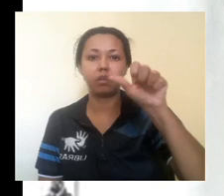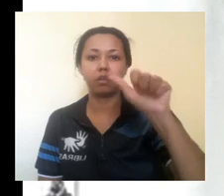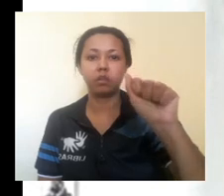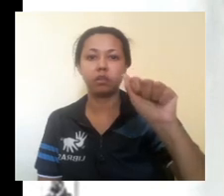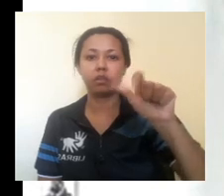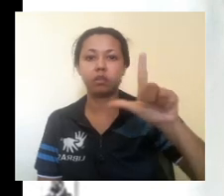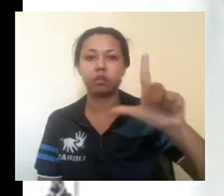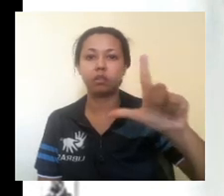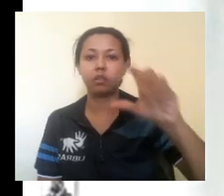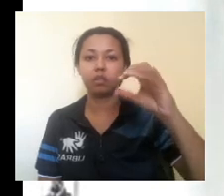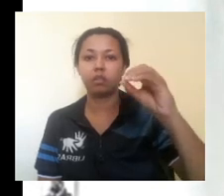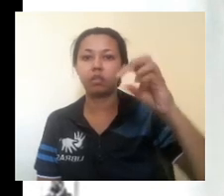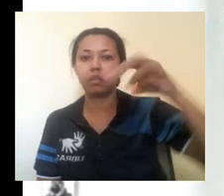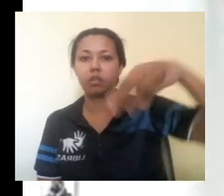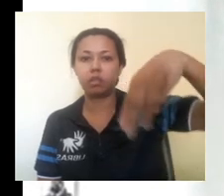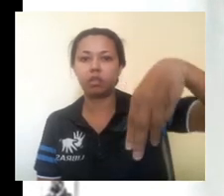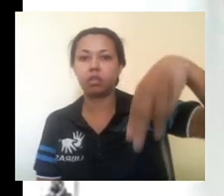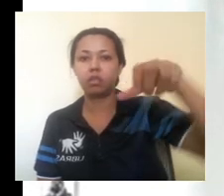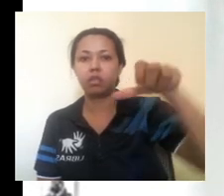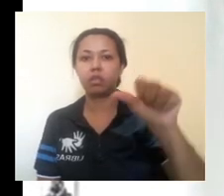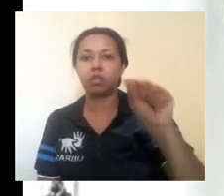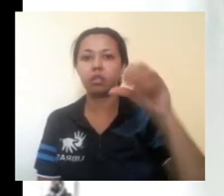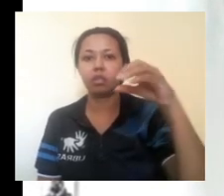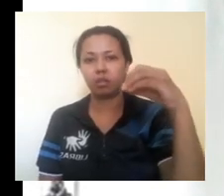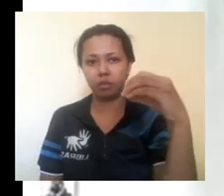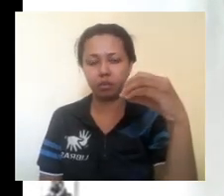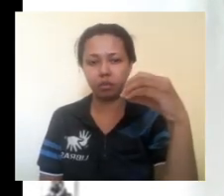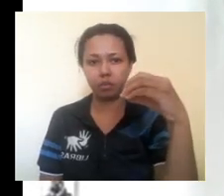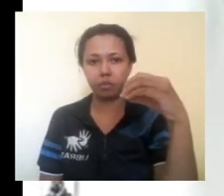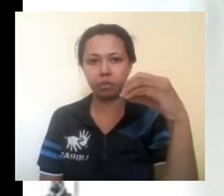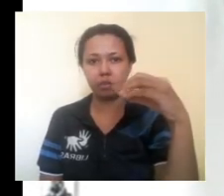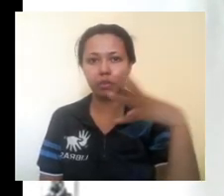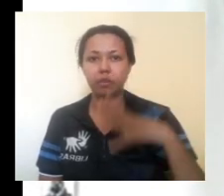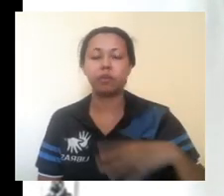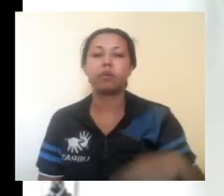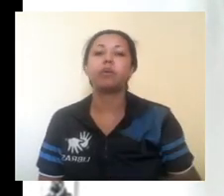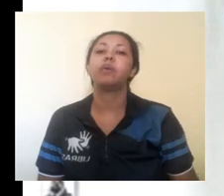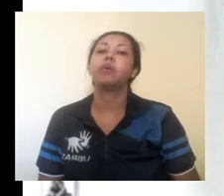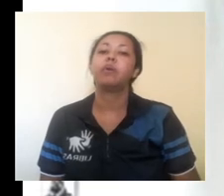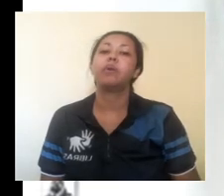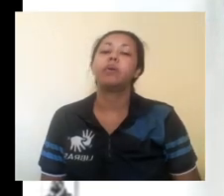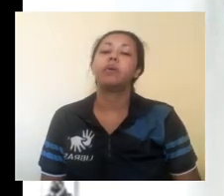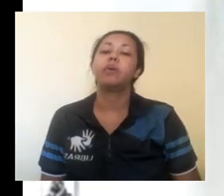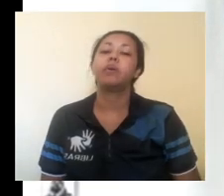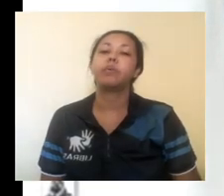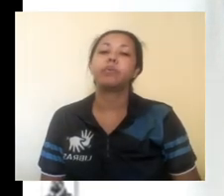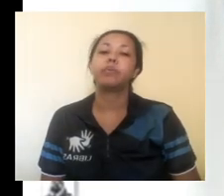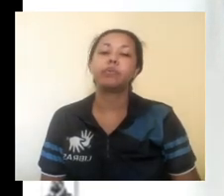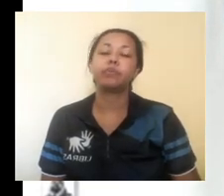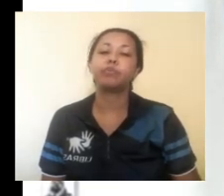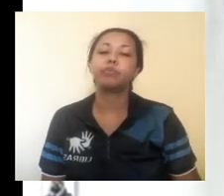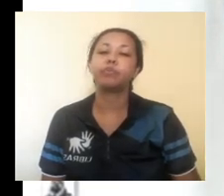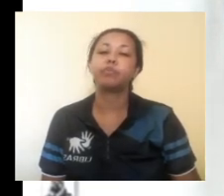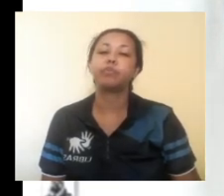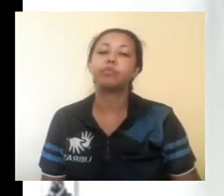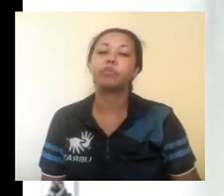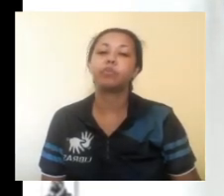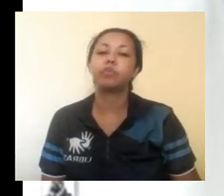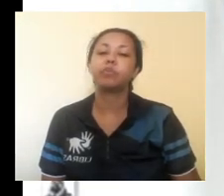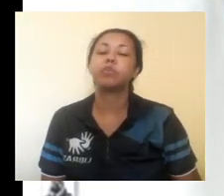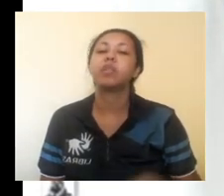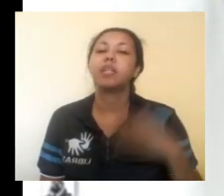vida de um homem que não é baseada na glória de Deus. né? E nós estamos tendo a oportunidade de aprender à luz